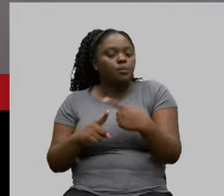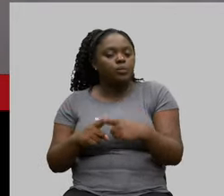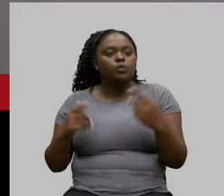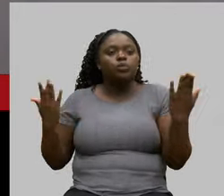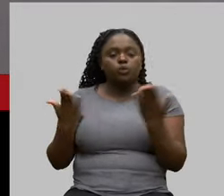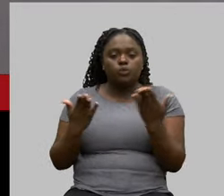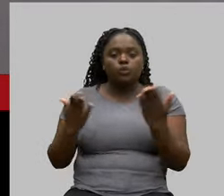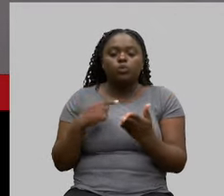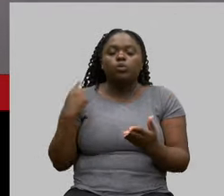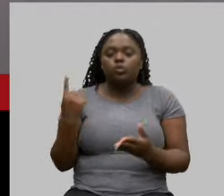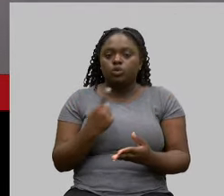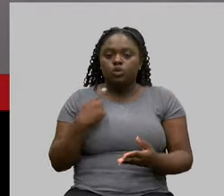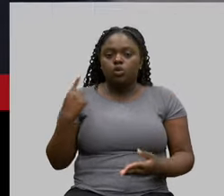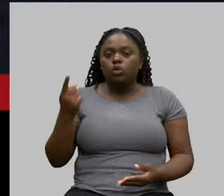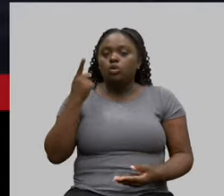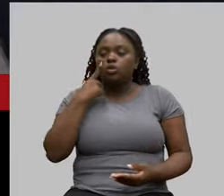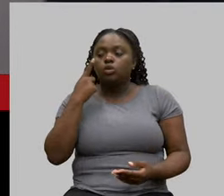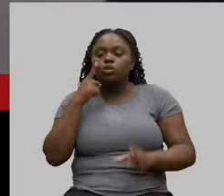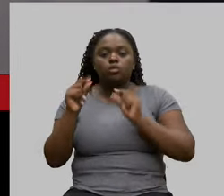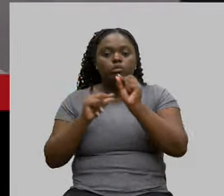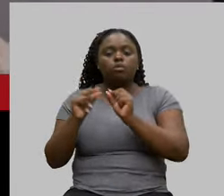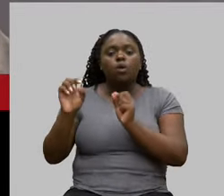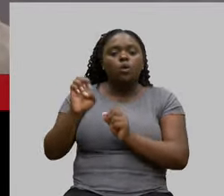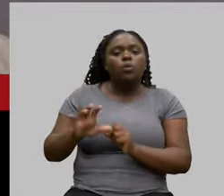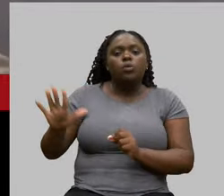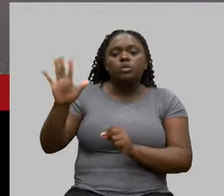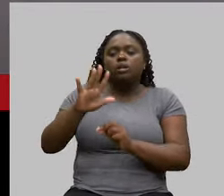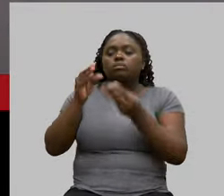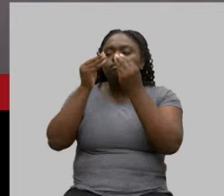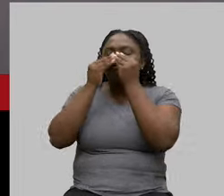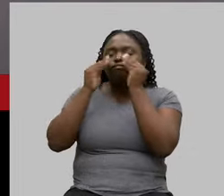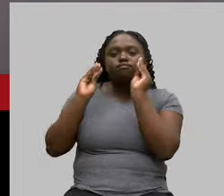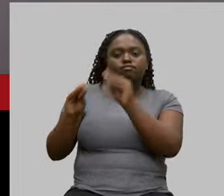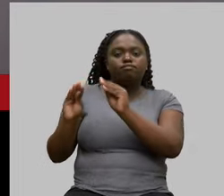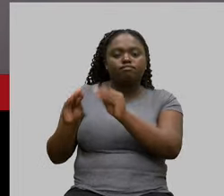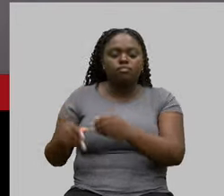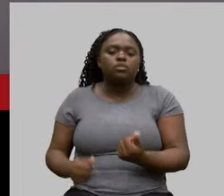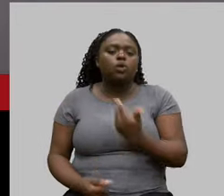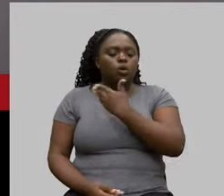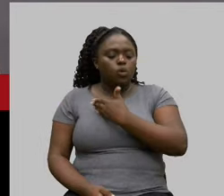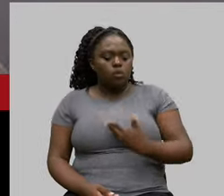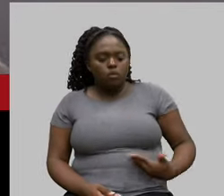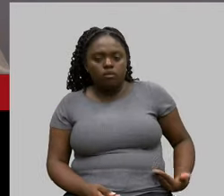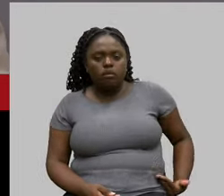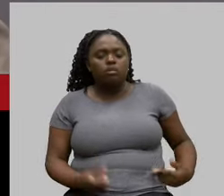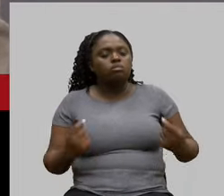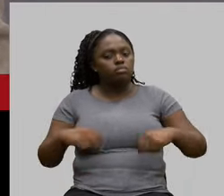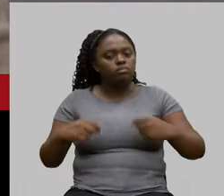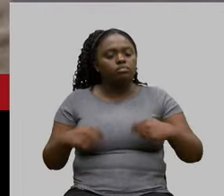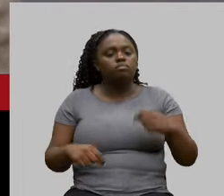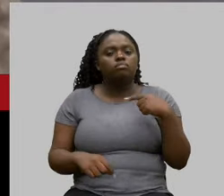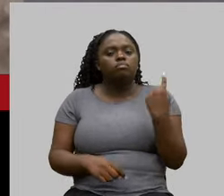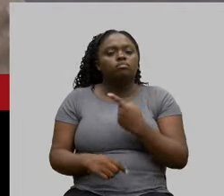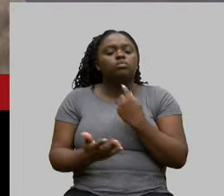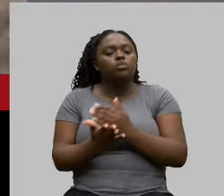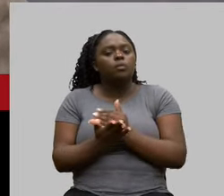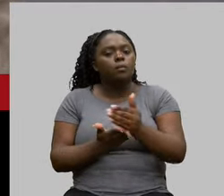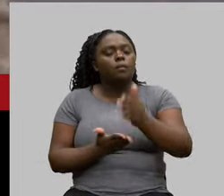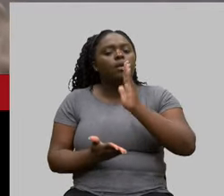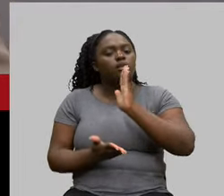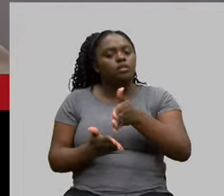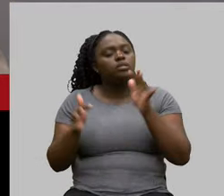acompanhamos um desmonte do estado e isso em relação ao governo de estado é preciso que a gente comece já dizendo